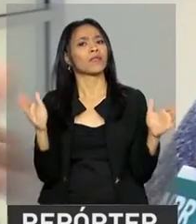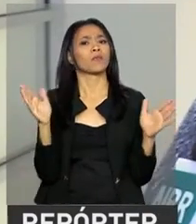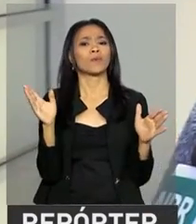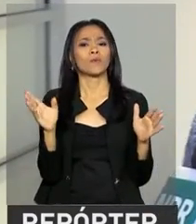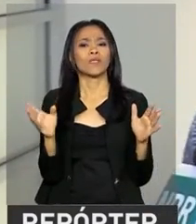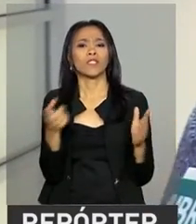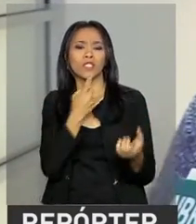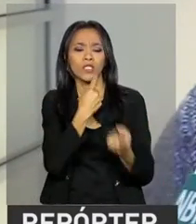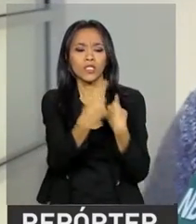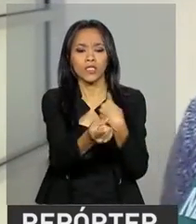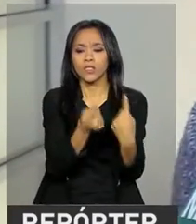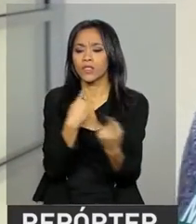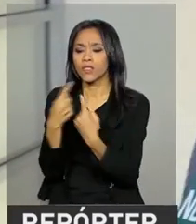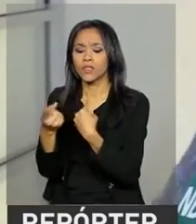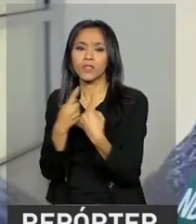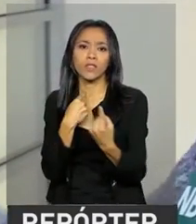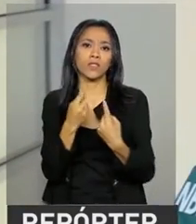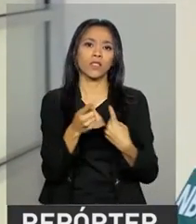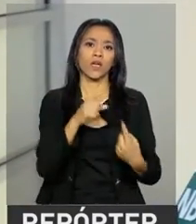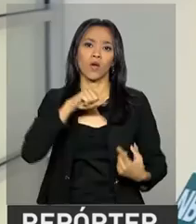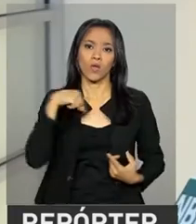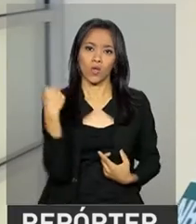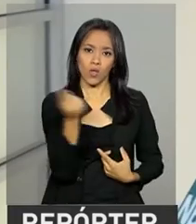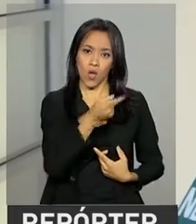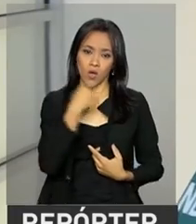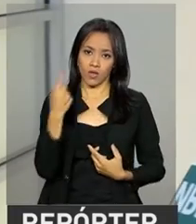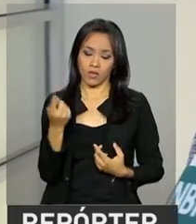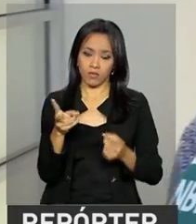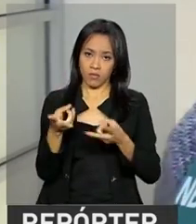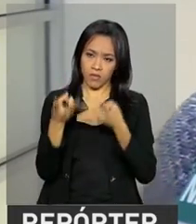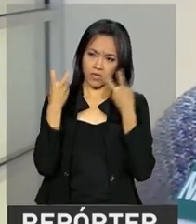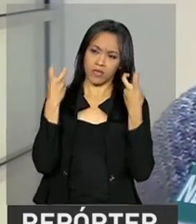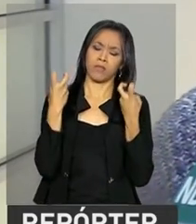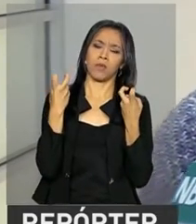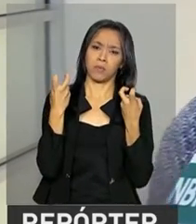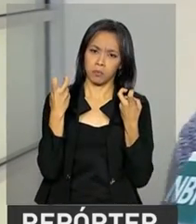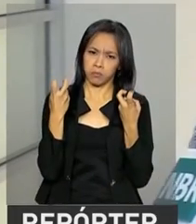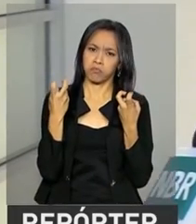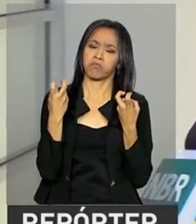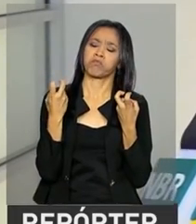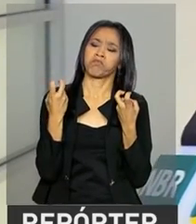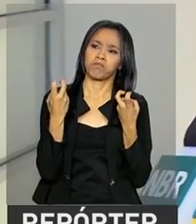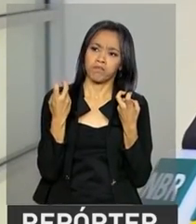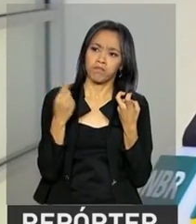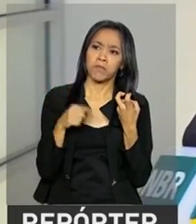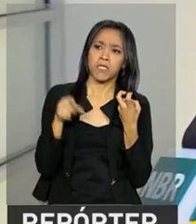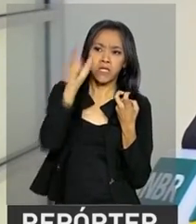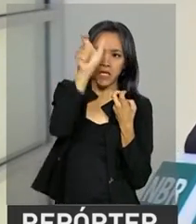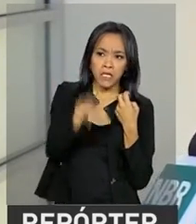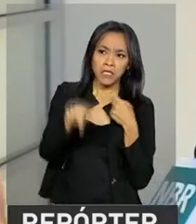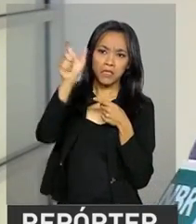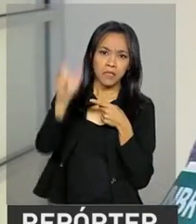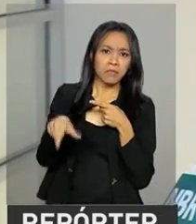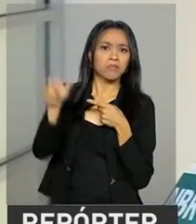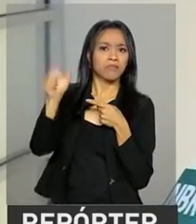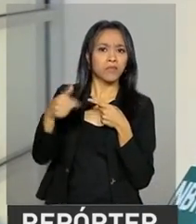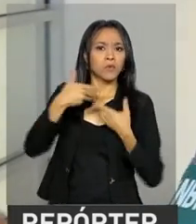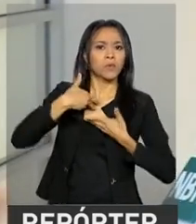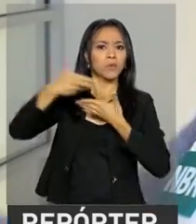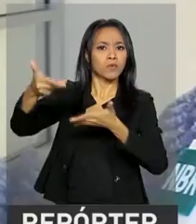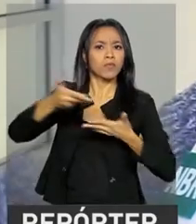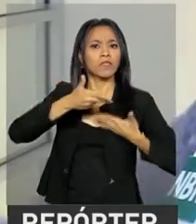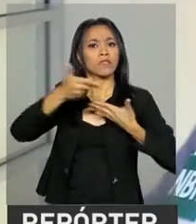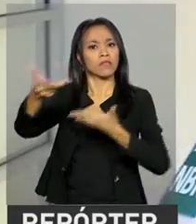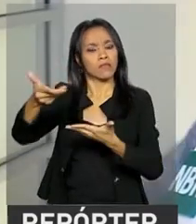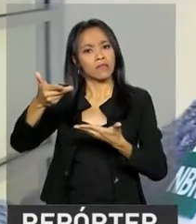de diálogo, né? A gente percebeu a partir dos representantes que eles estão sendo muito solícitos nesse sentido